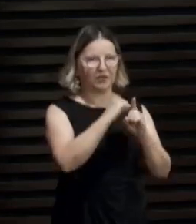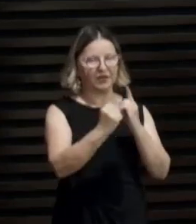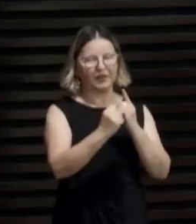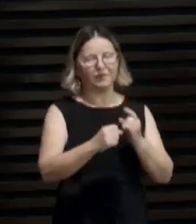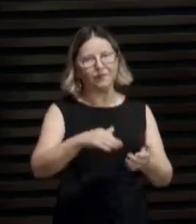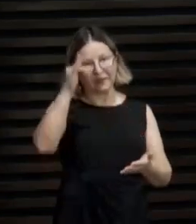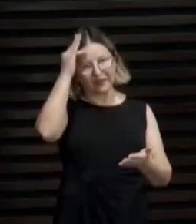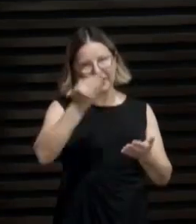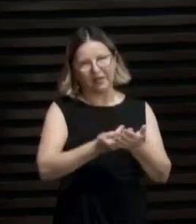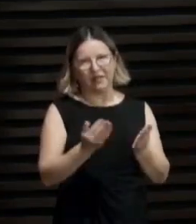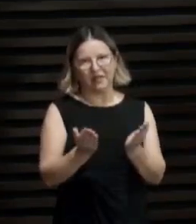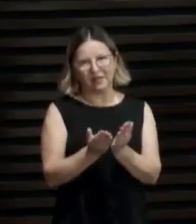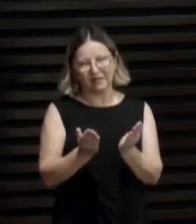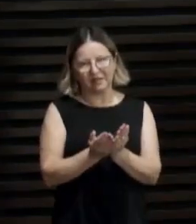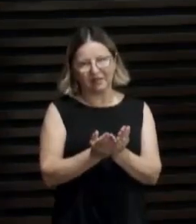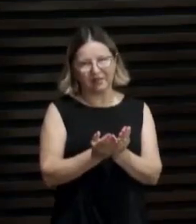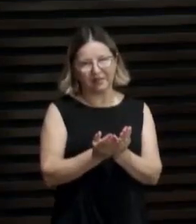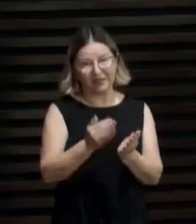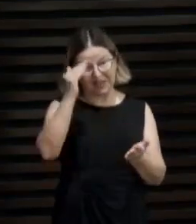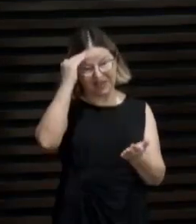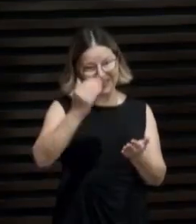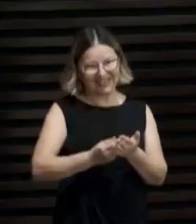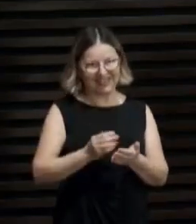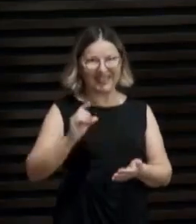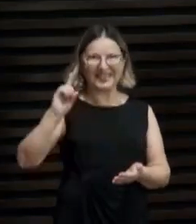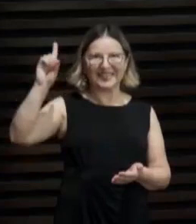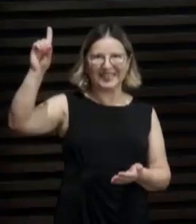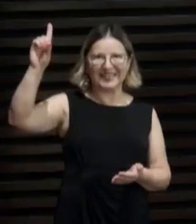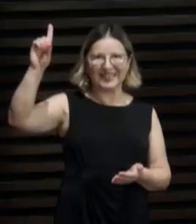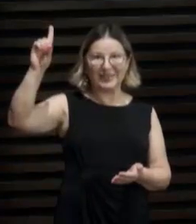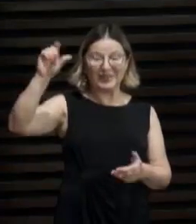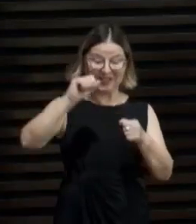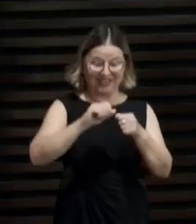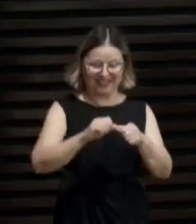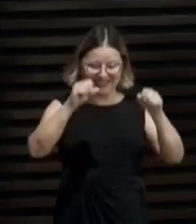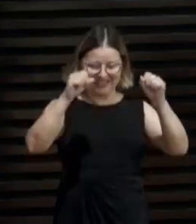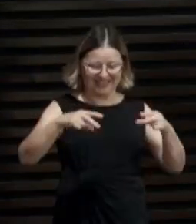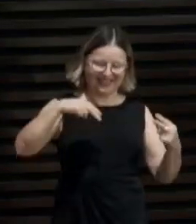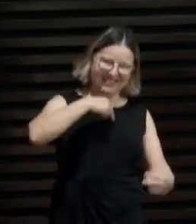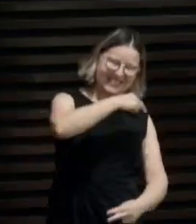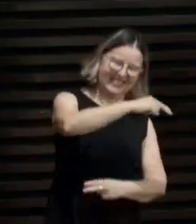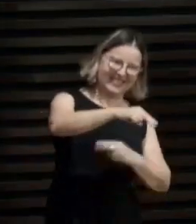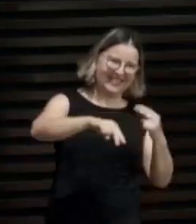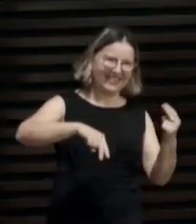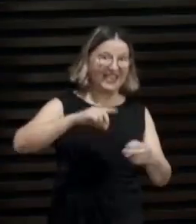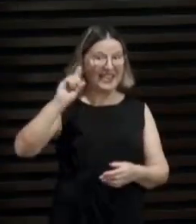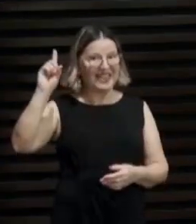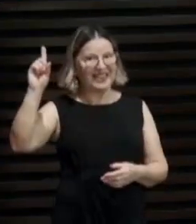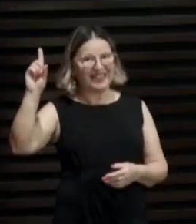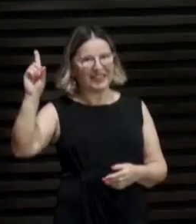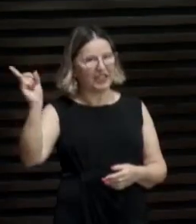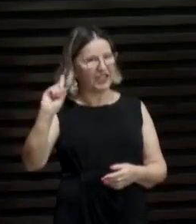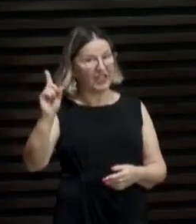fé cristã crê que Deus é o Criador do universo. Ele não é